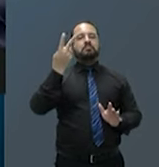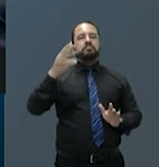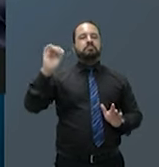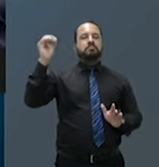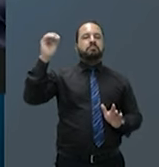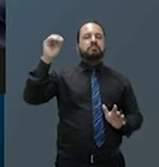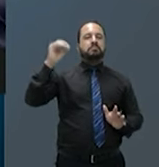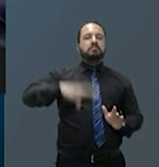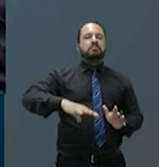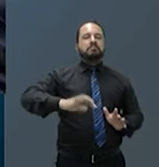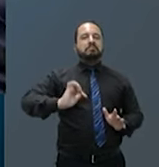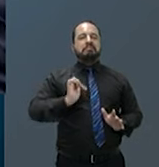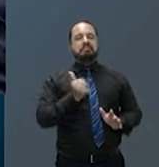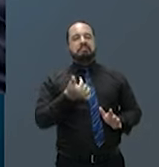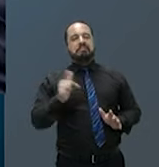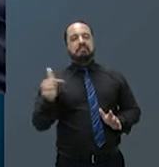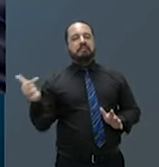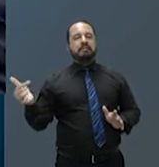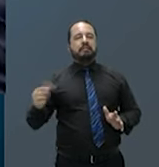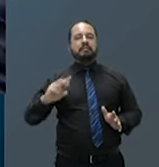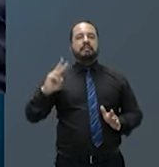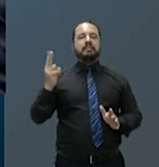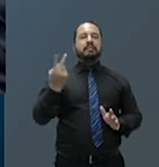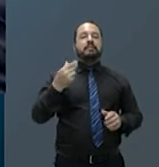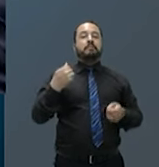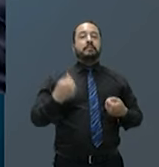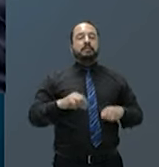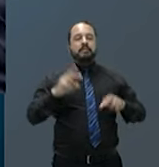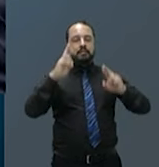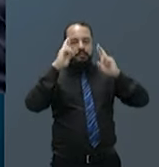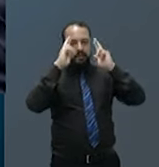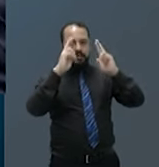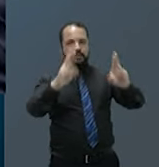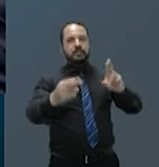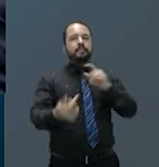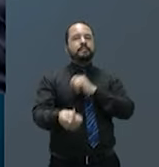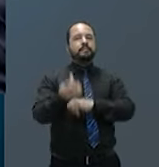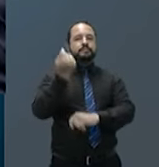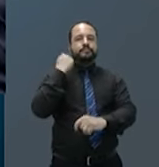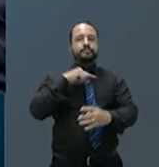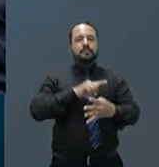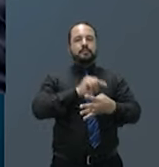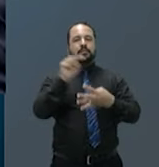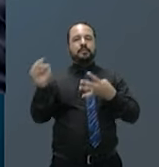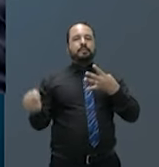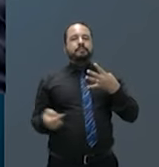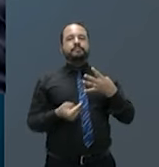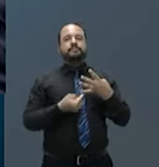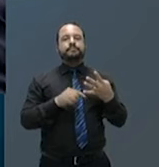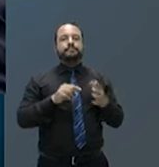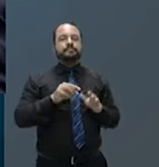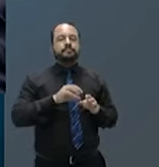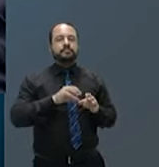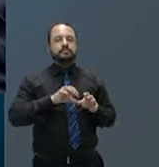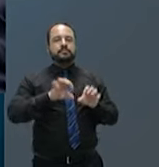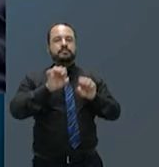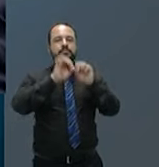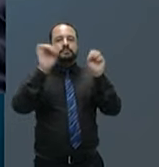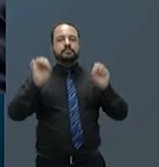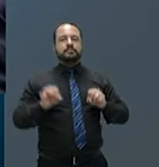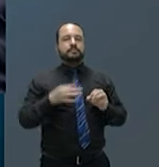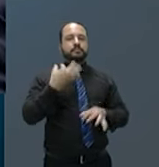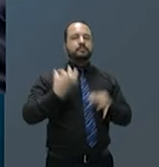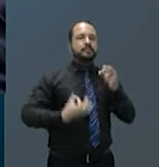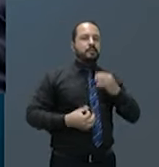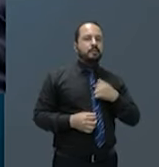que eu estou estimulando. É que nós respeitemos precedentes e reordenemos o sistema judiciário nos termos, não que eu